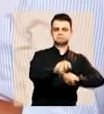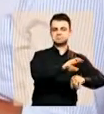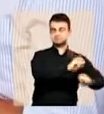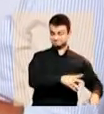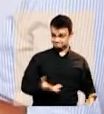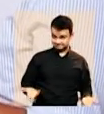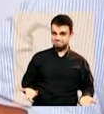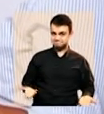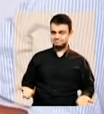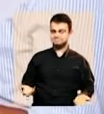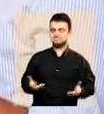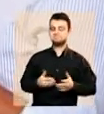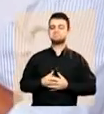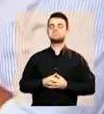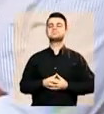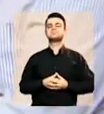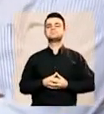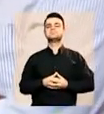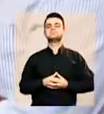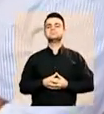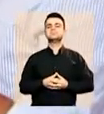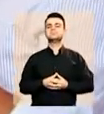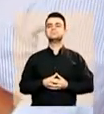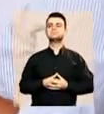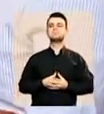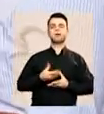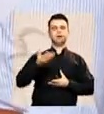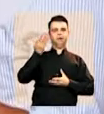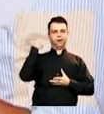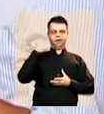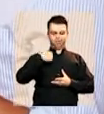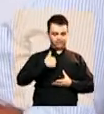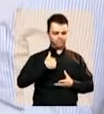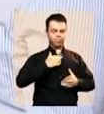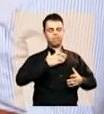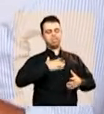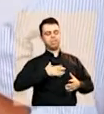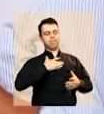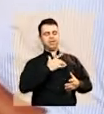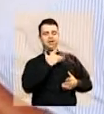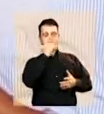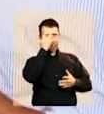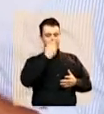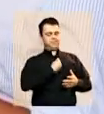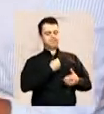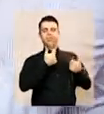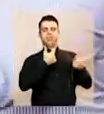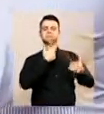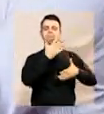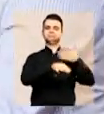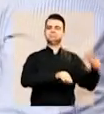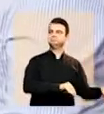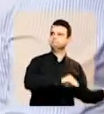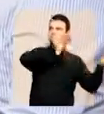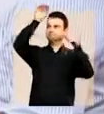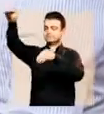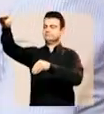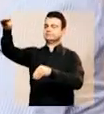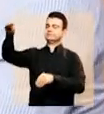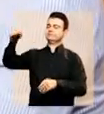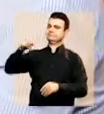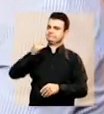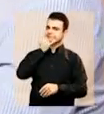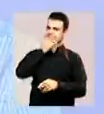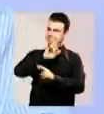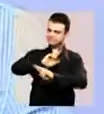toda essa questão da zona de conforto, foi bem trabalhado. Porque é difícil você trabalhar com uma